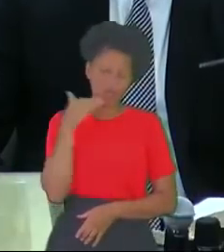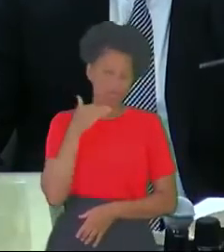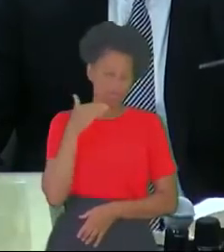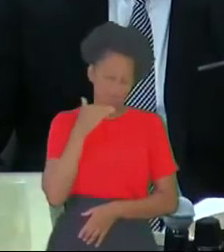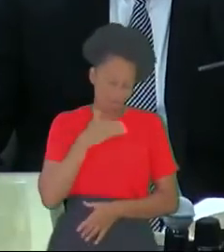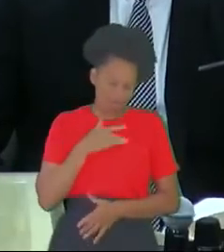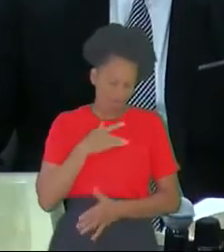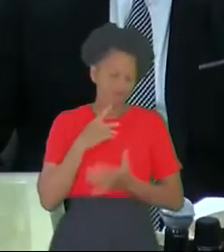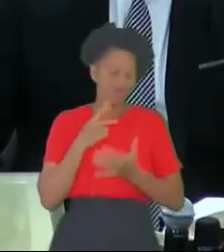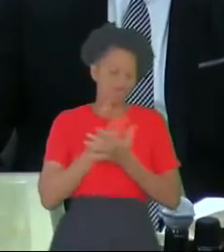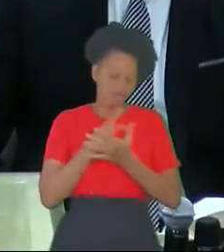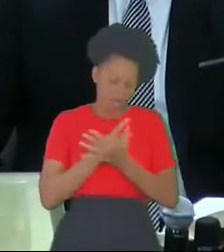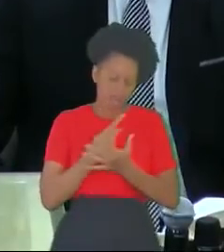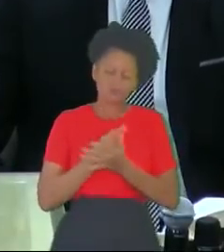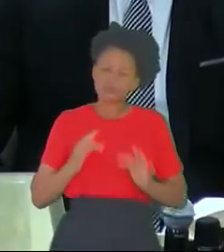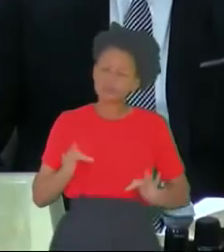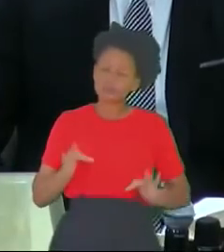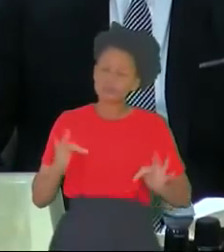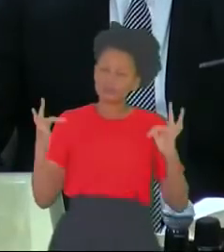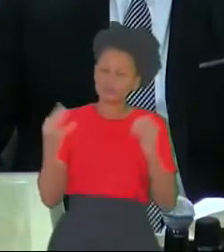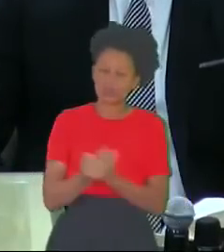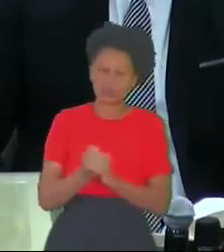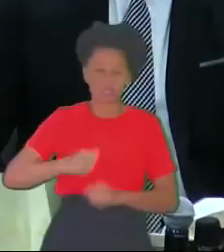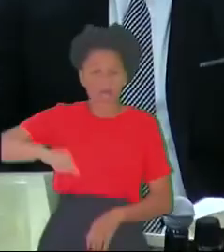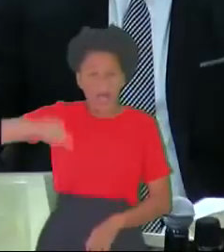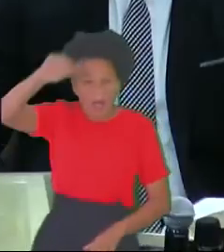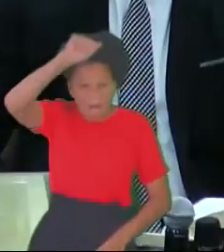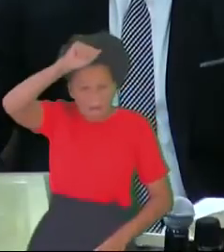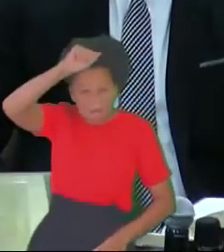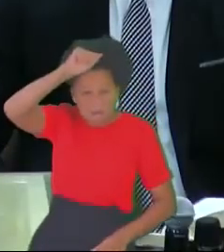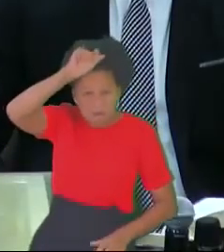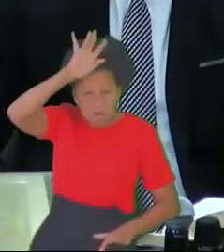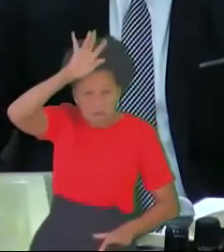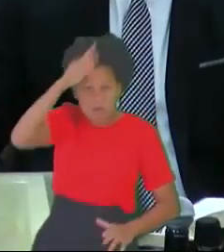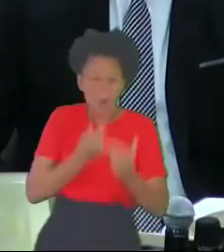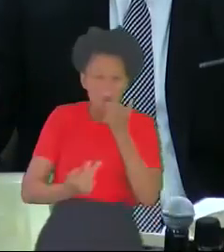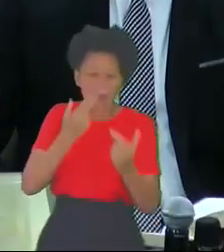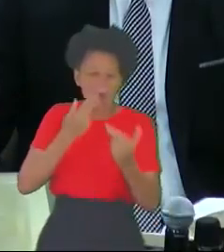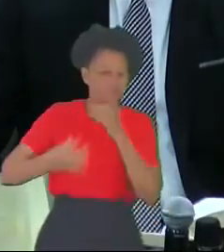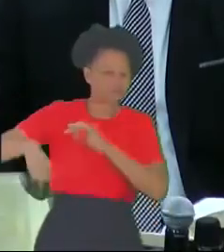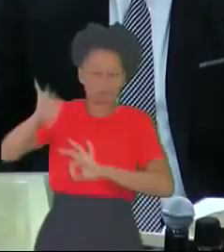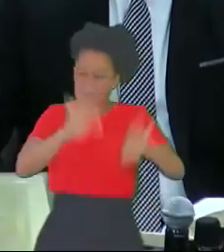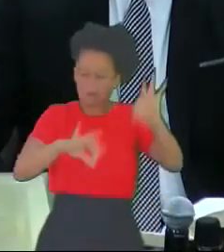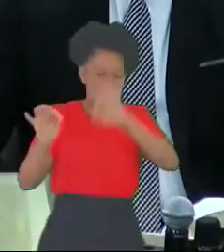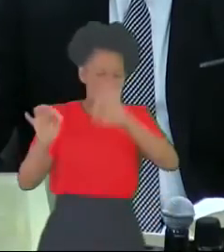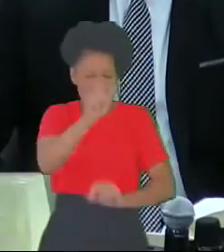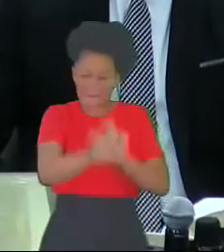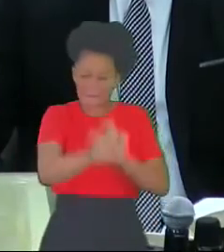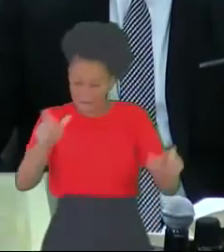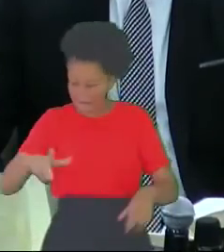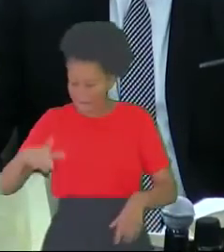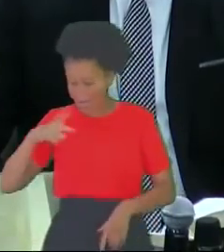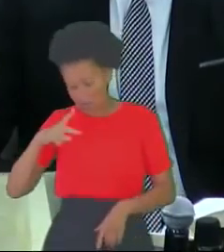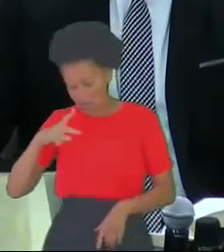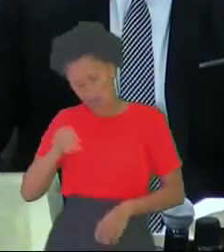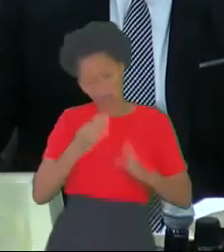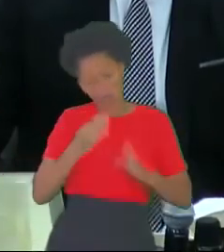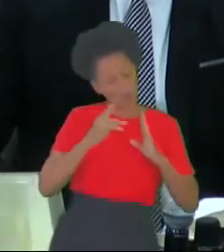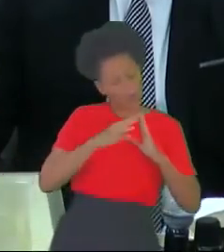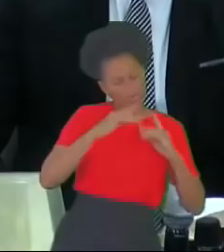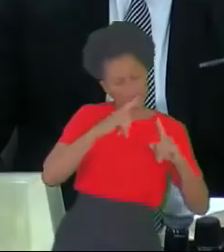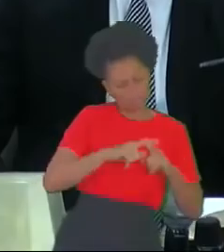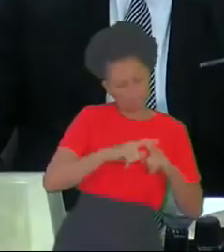Todo avivamento, seja pessoal, seja uma igreja local, seja